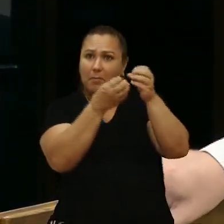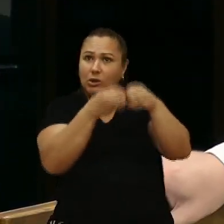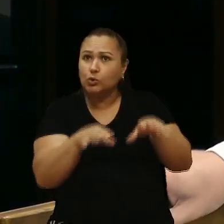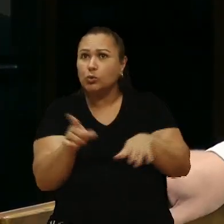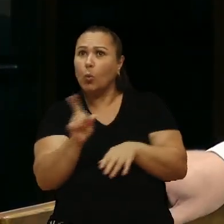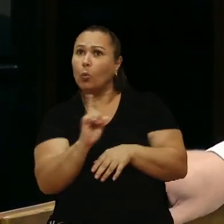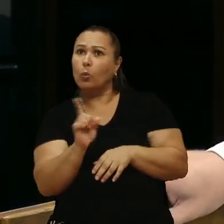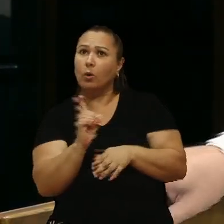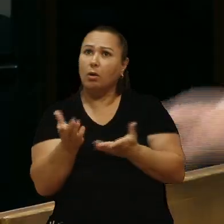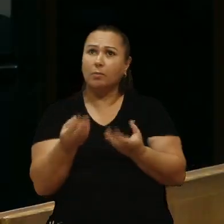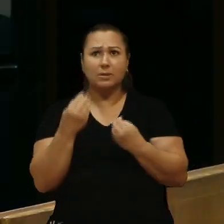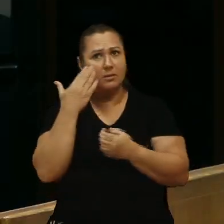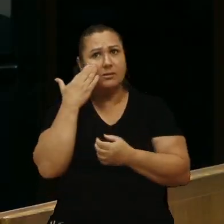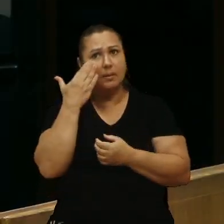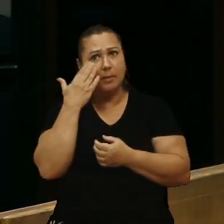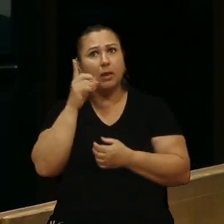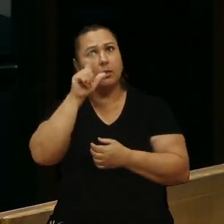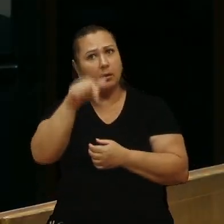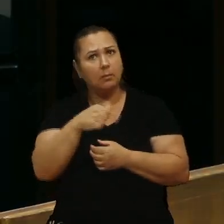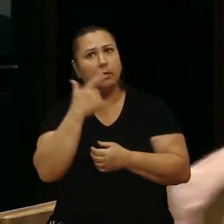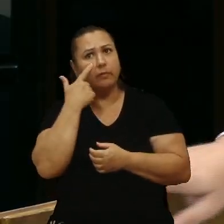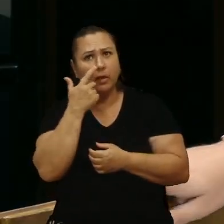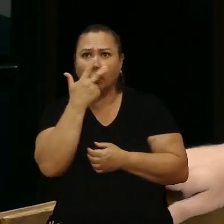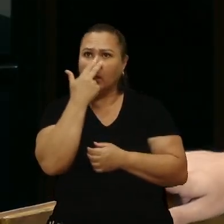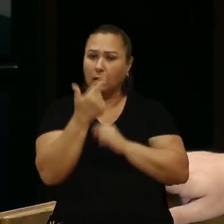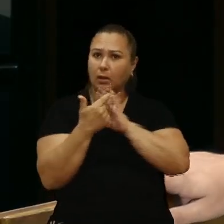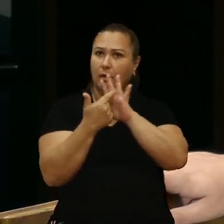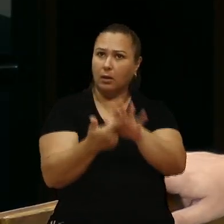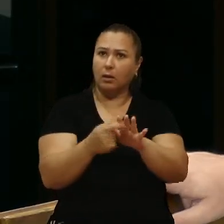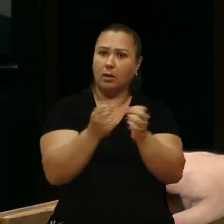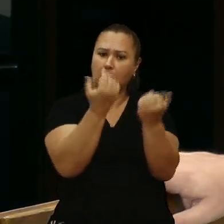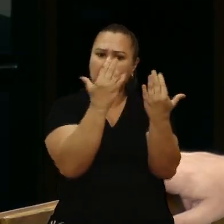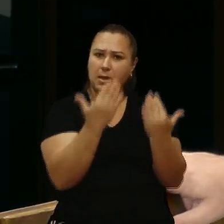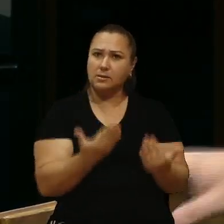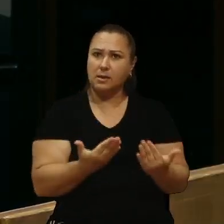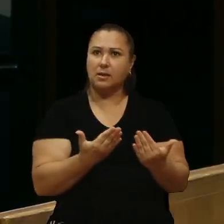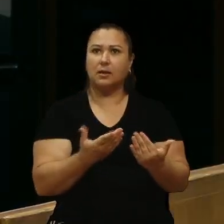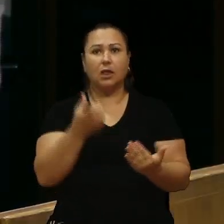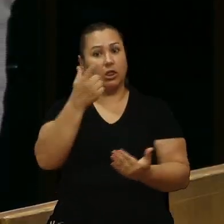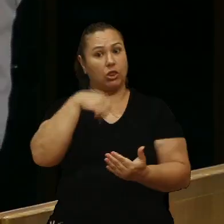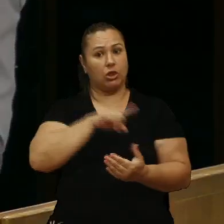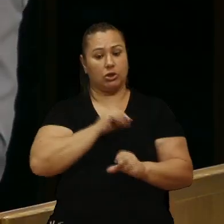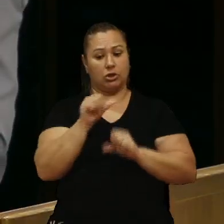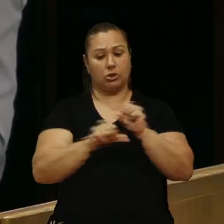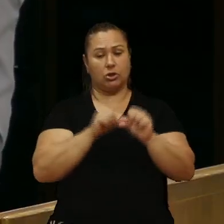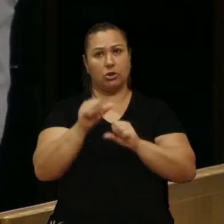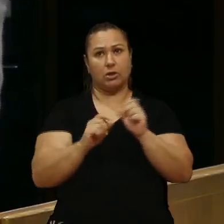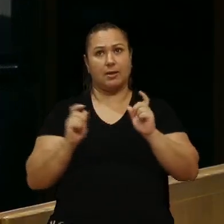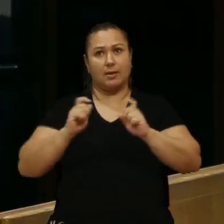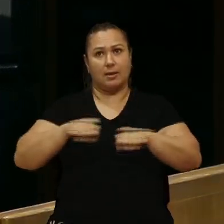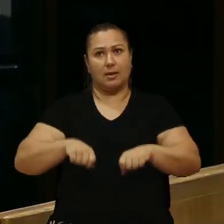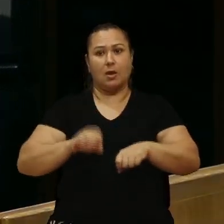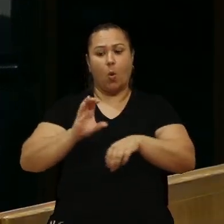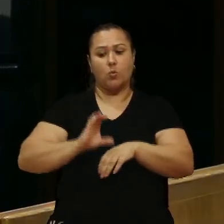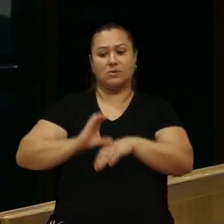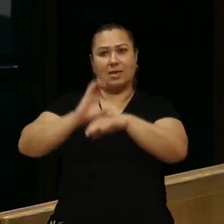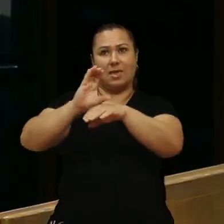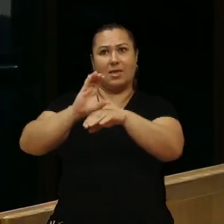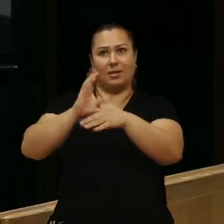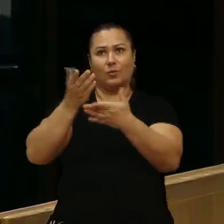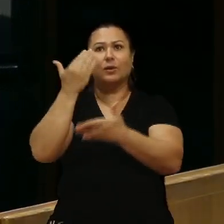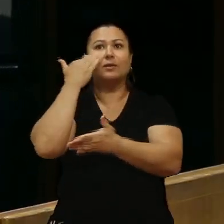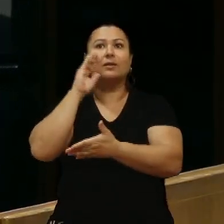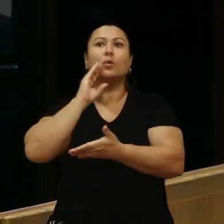causa prejuízo, para que a gente possa rever, como eu apresentei no nosso parecer. Nós alteramos as competências dos conselhos, por entender